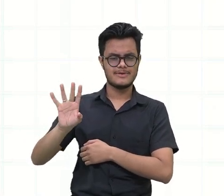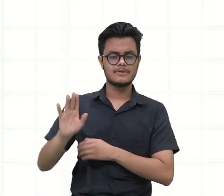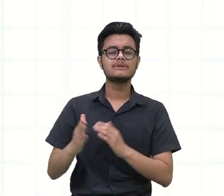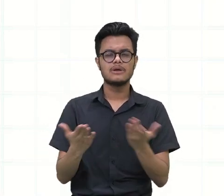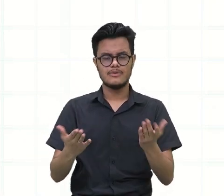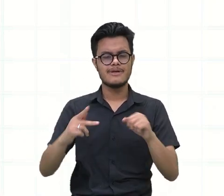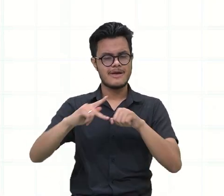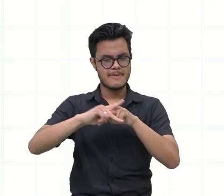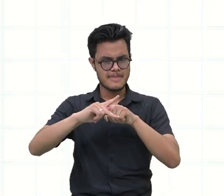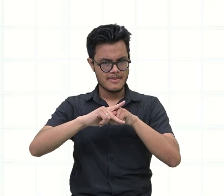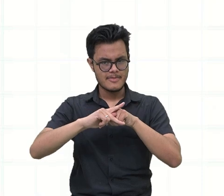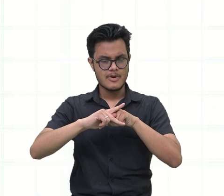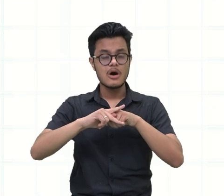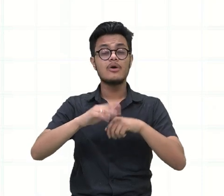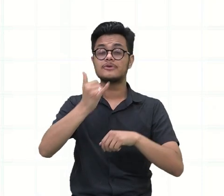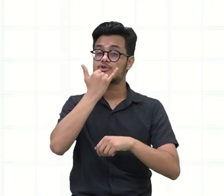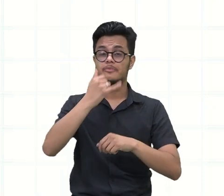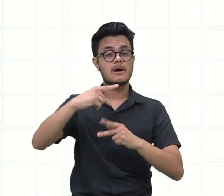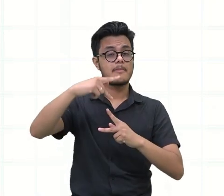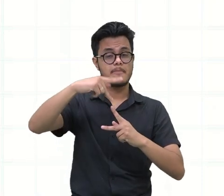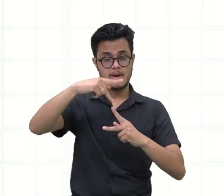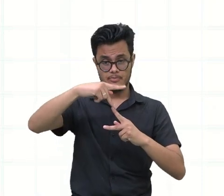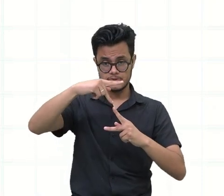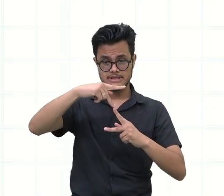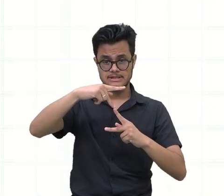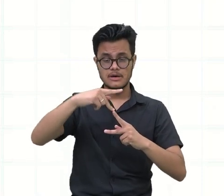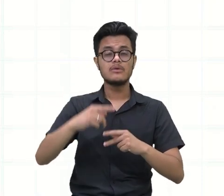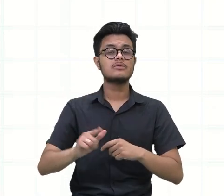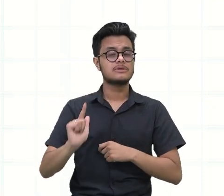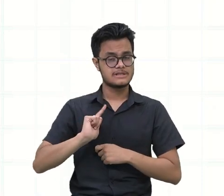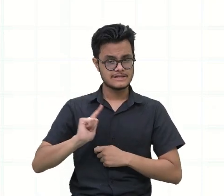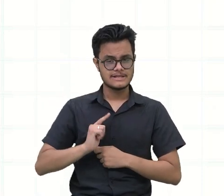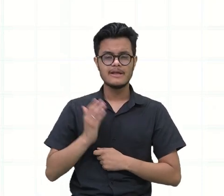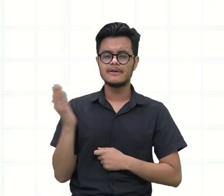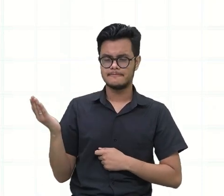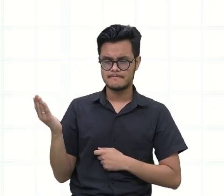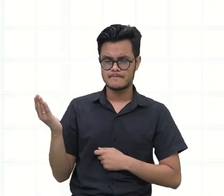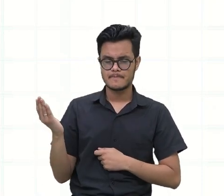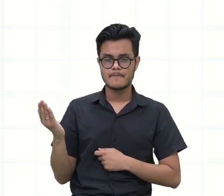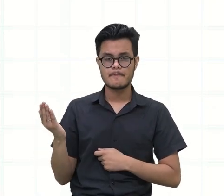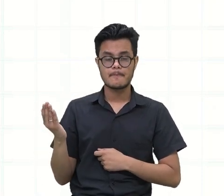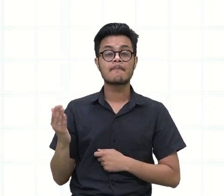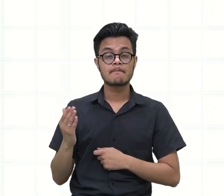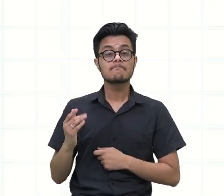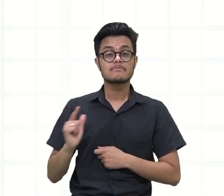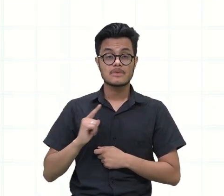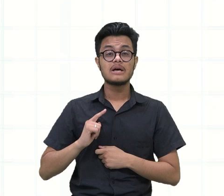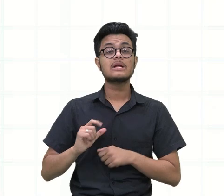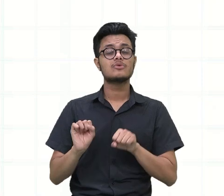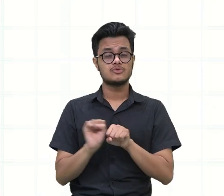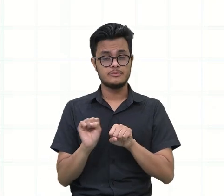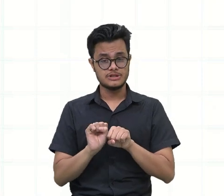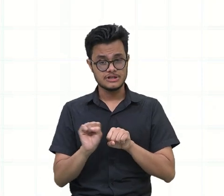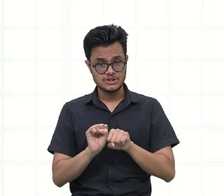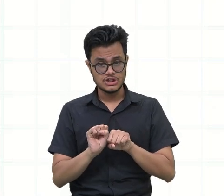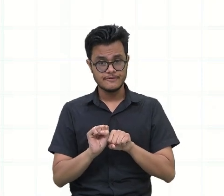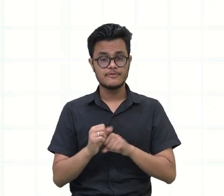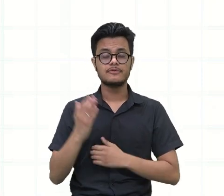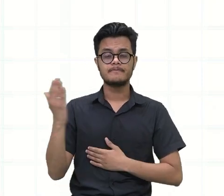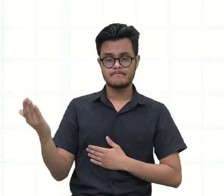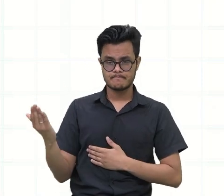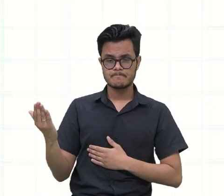preposição, aqui toca, que é o local, né, é o substantivo, que é o local onde a Alice caiu. O de